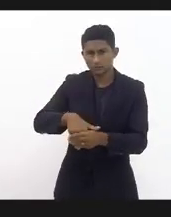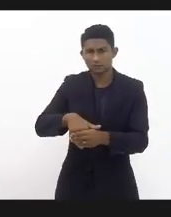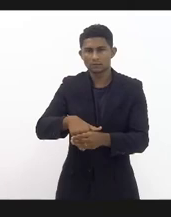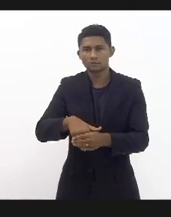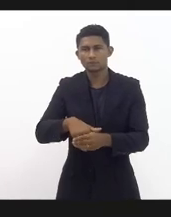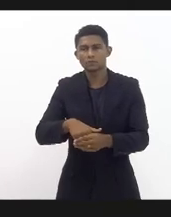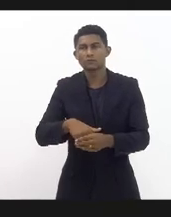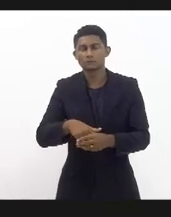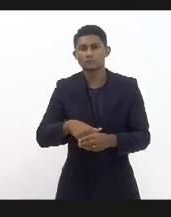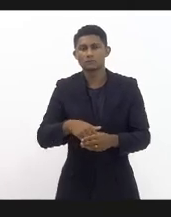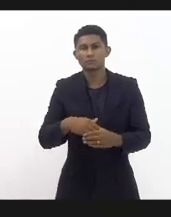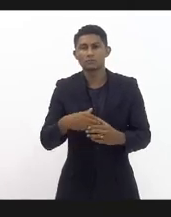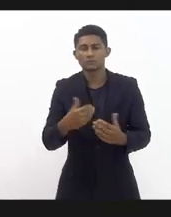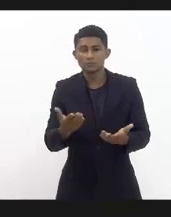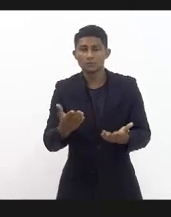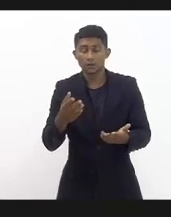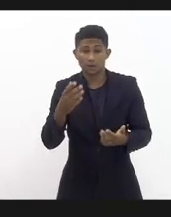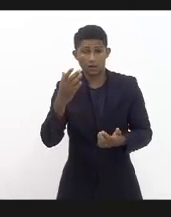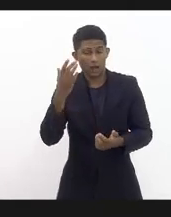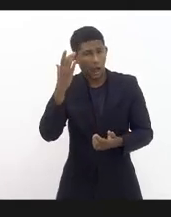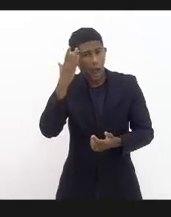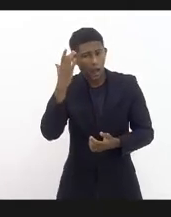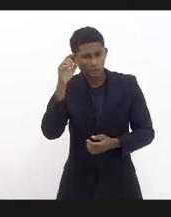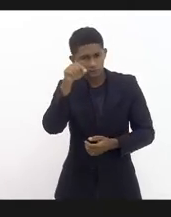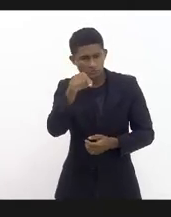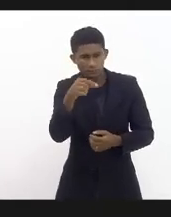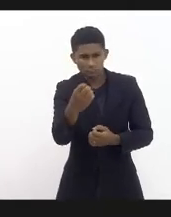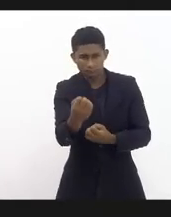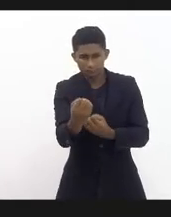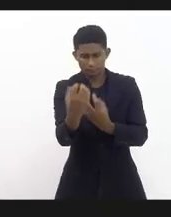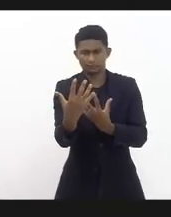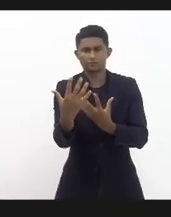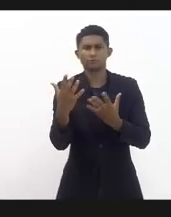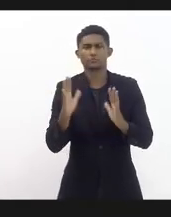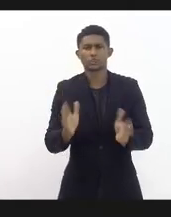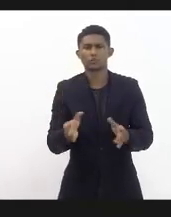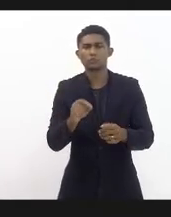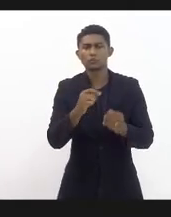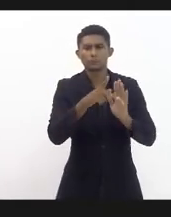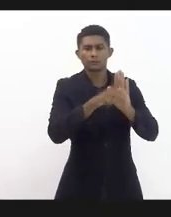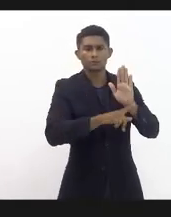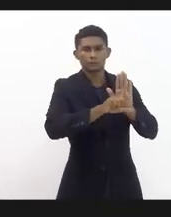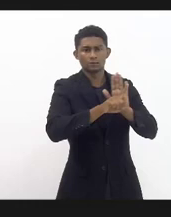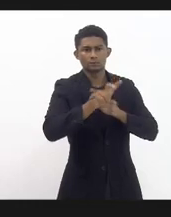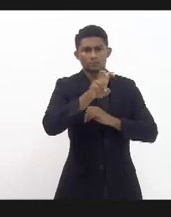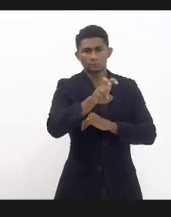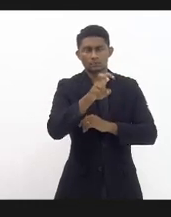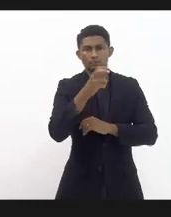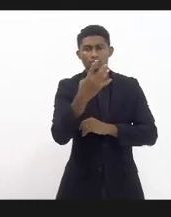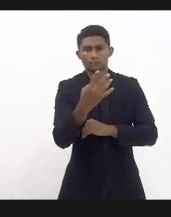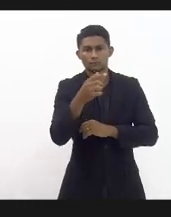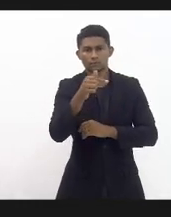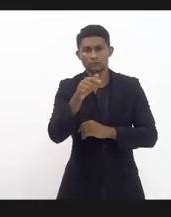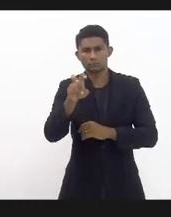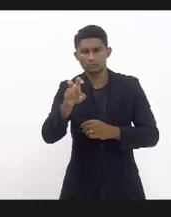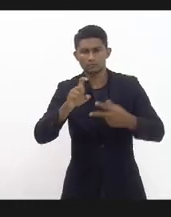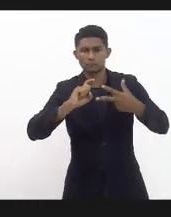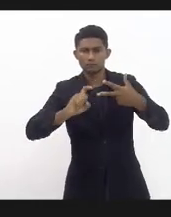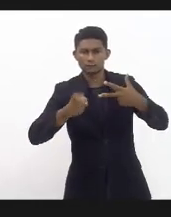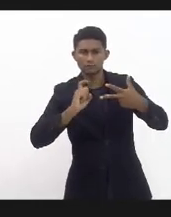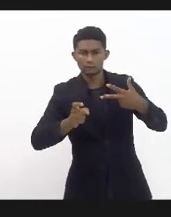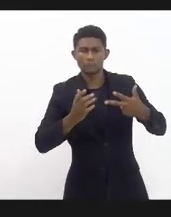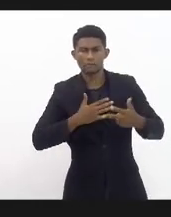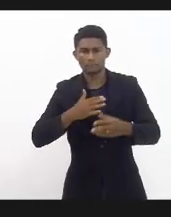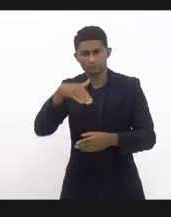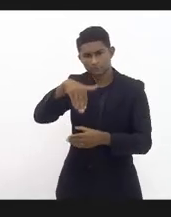do grupo. Não sei se apareceu aí, se foi dito. O projeto de lei 5475 do Poder Executivo, que o meu voto